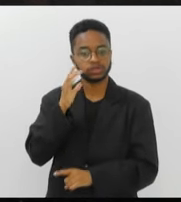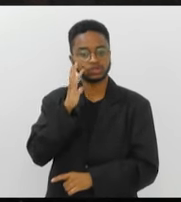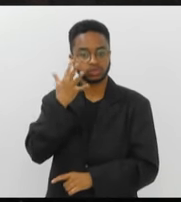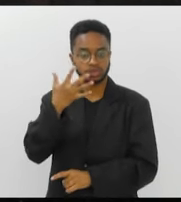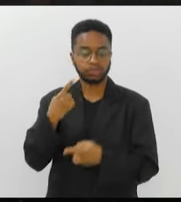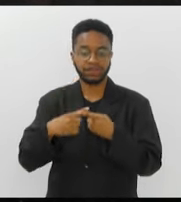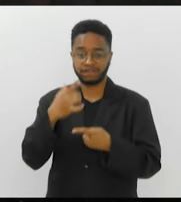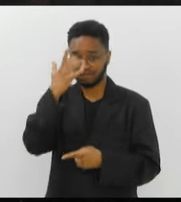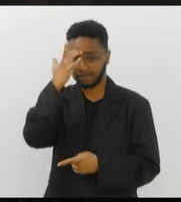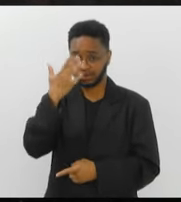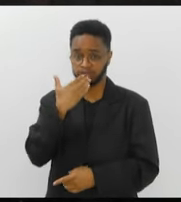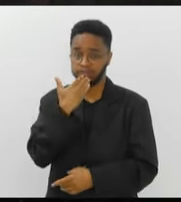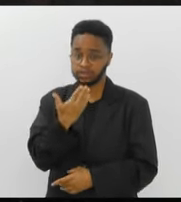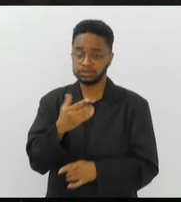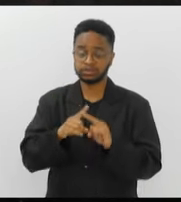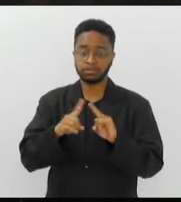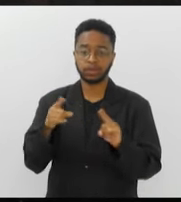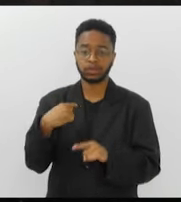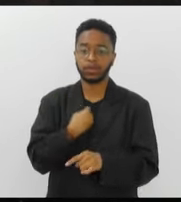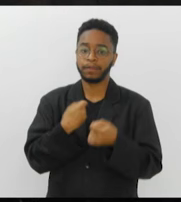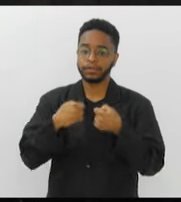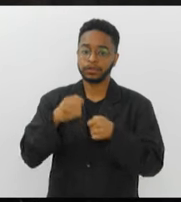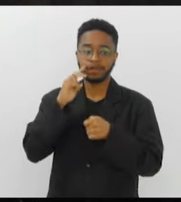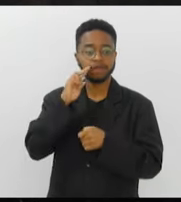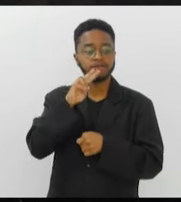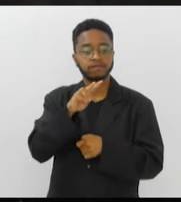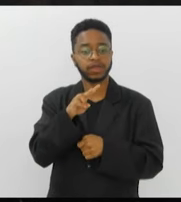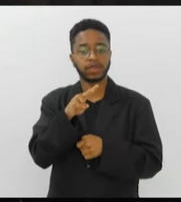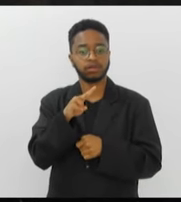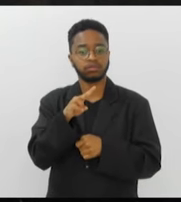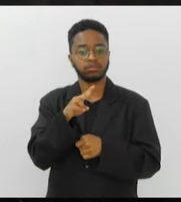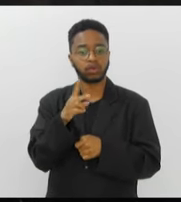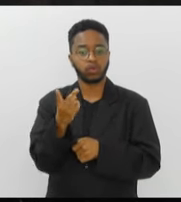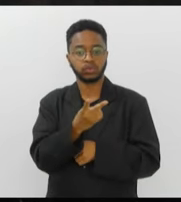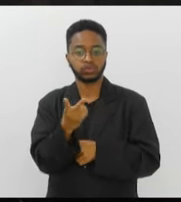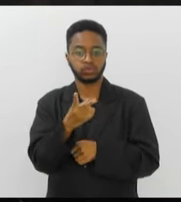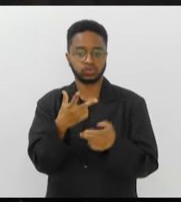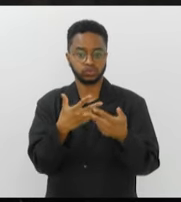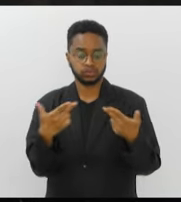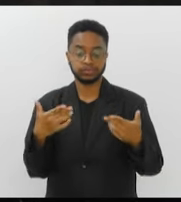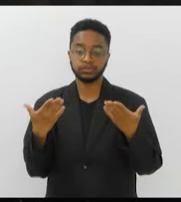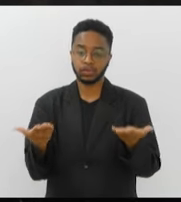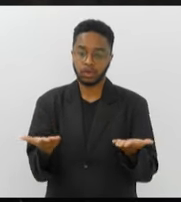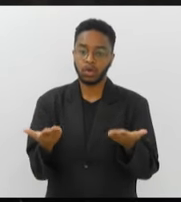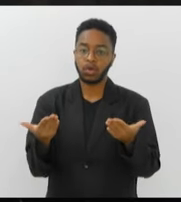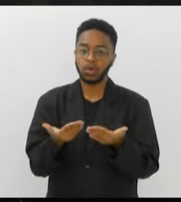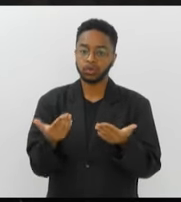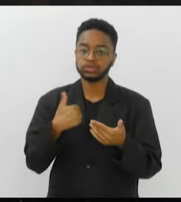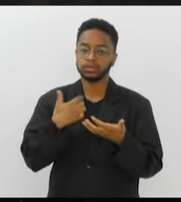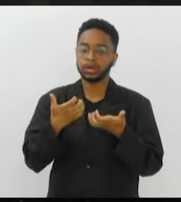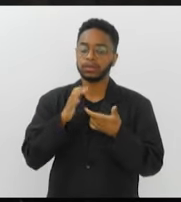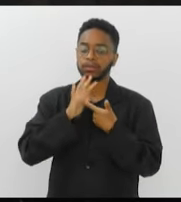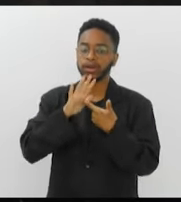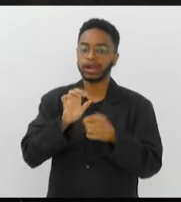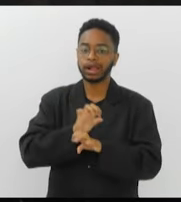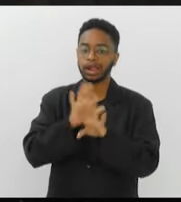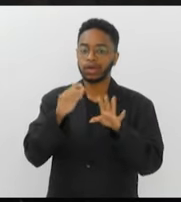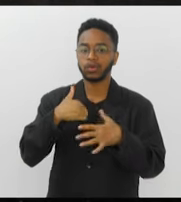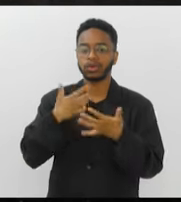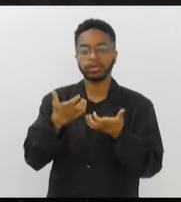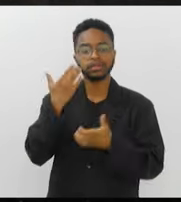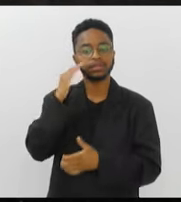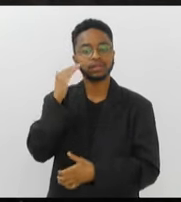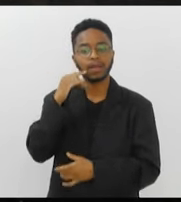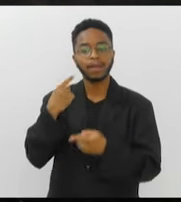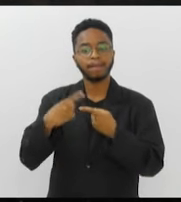cobrar, mas a gente precisa olhar para os dois lados. Então, eu queria hoje deixar bem claro aqui que eu queria entender porque o